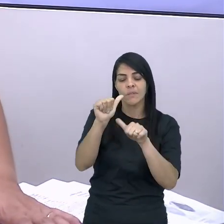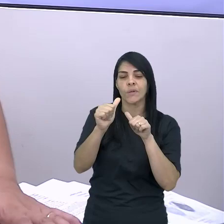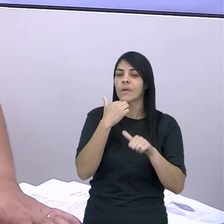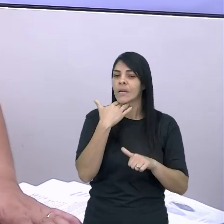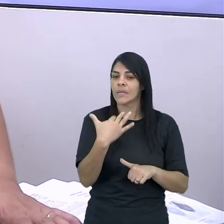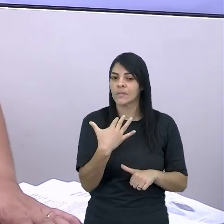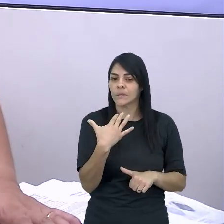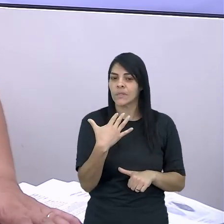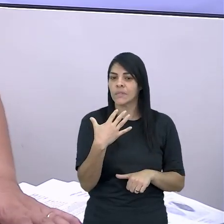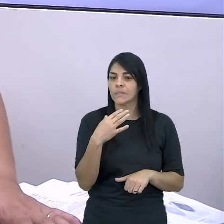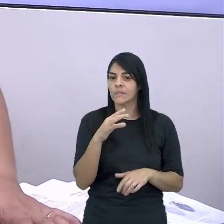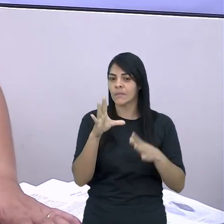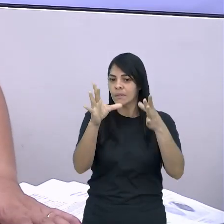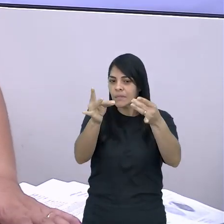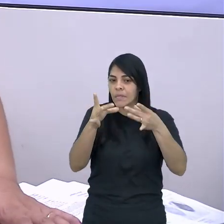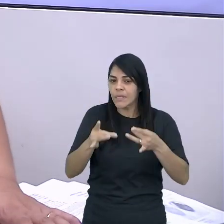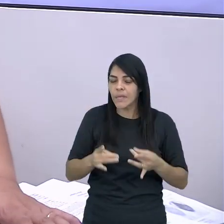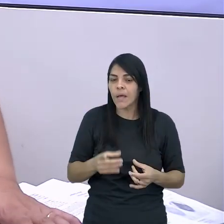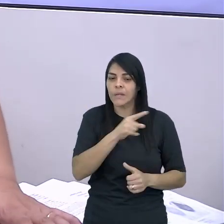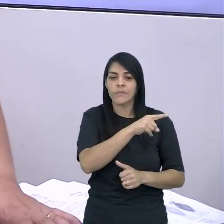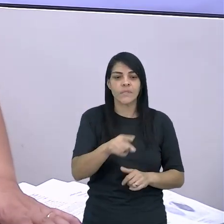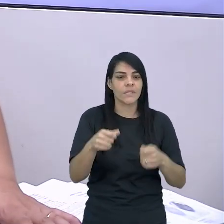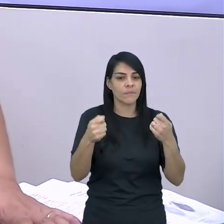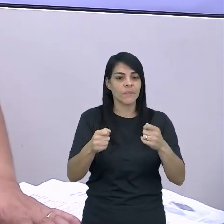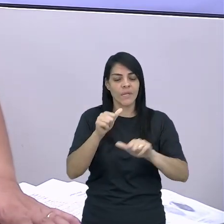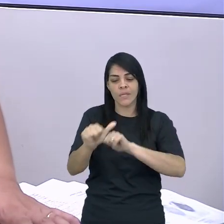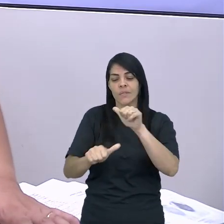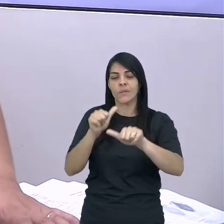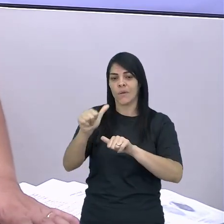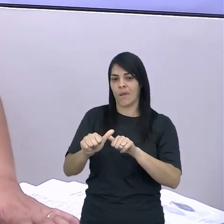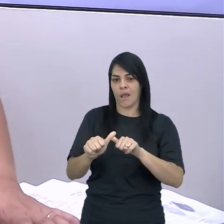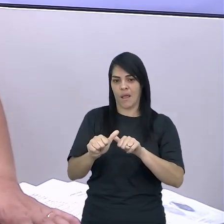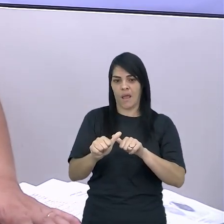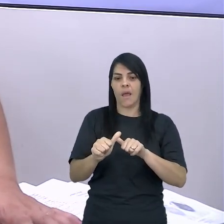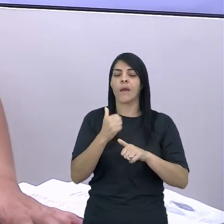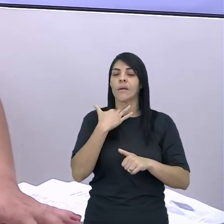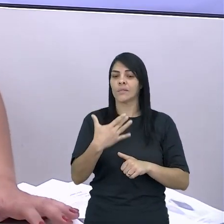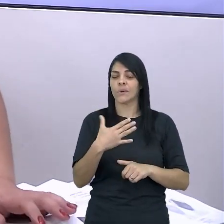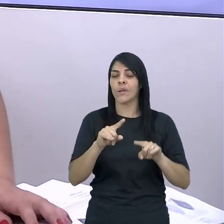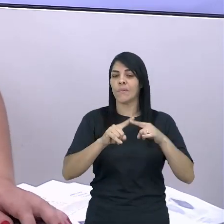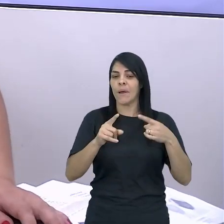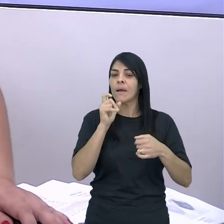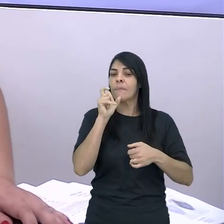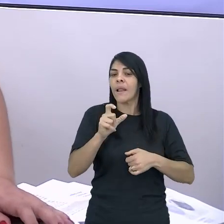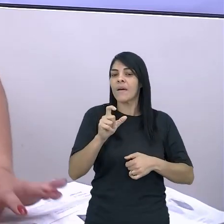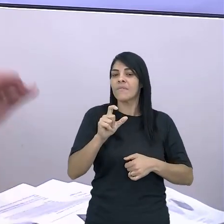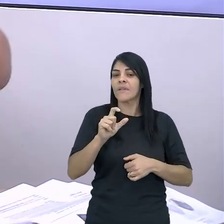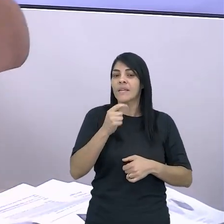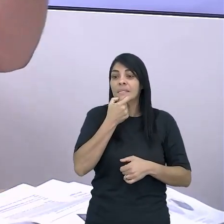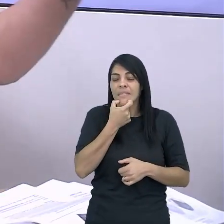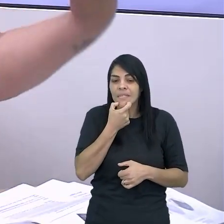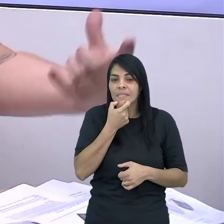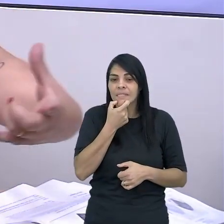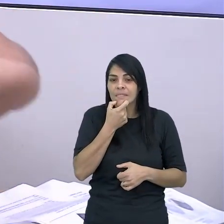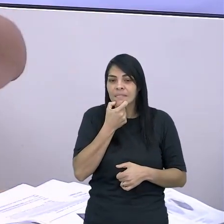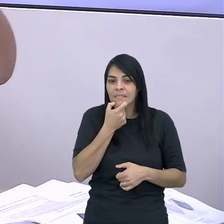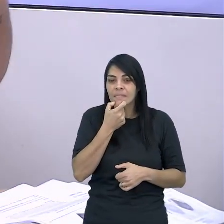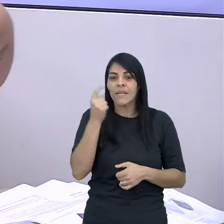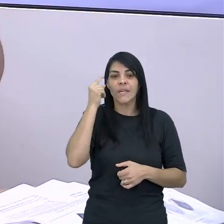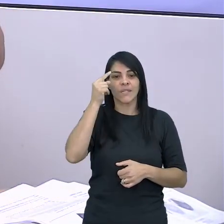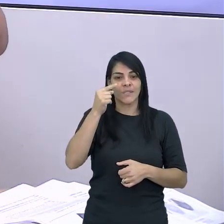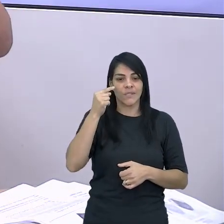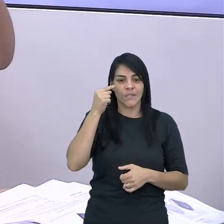cores. Detalhe, vocês têm que trocar as cores em inglês. Então, a gente pode ir de olhos, e aí a galera